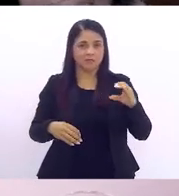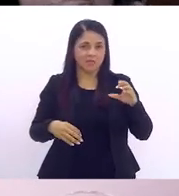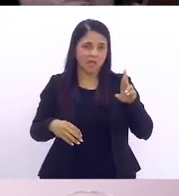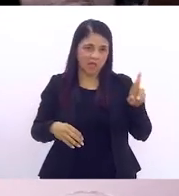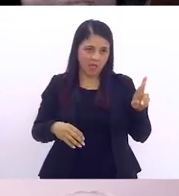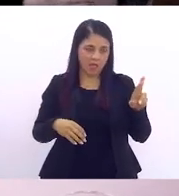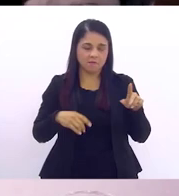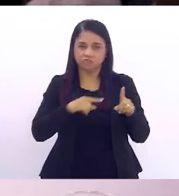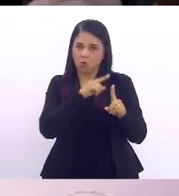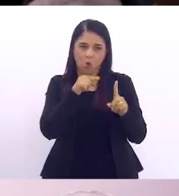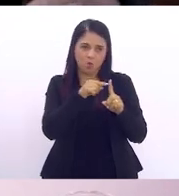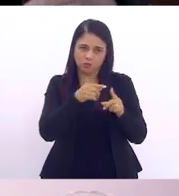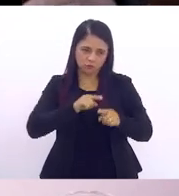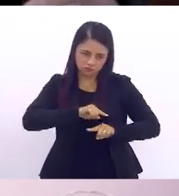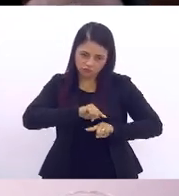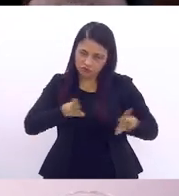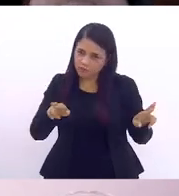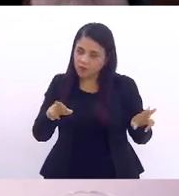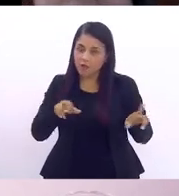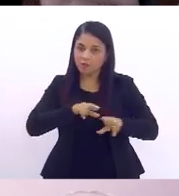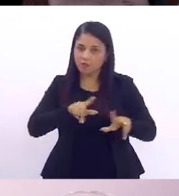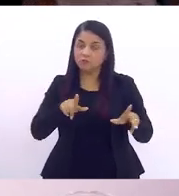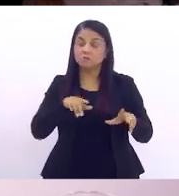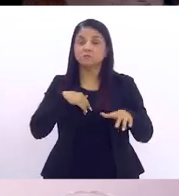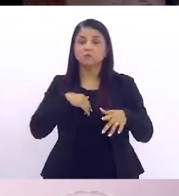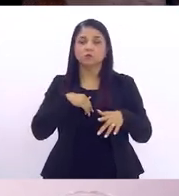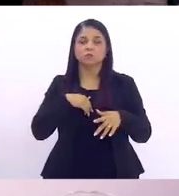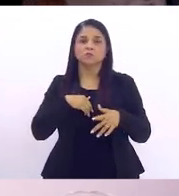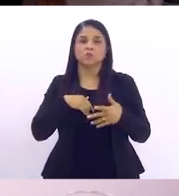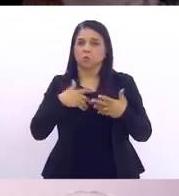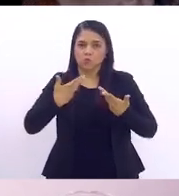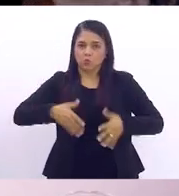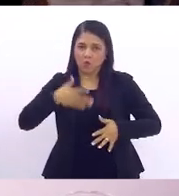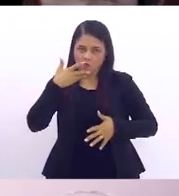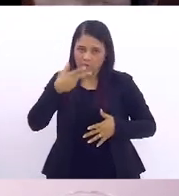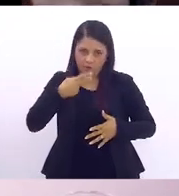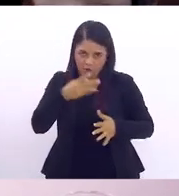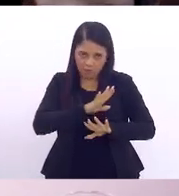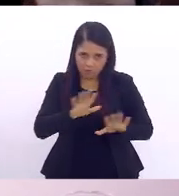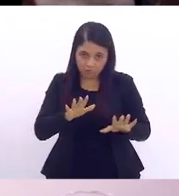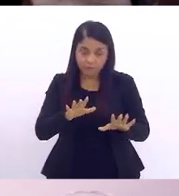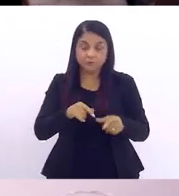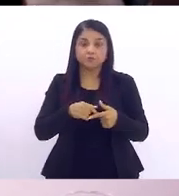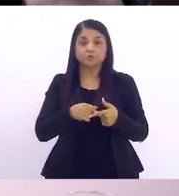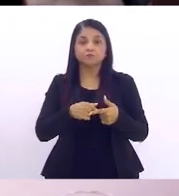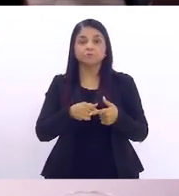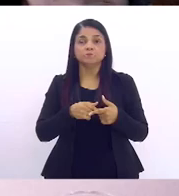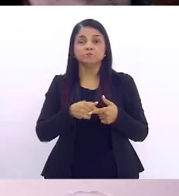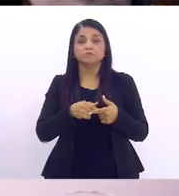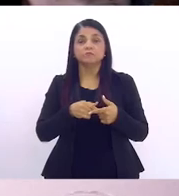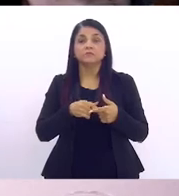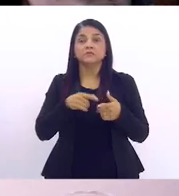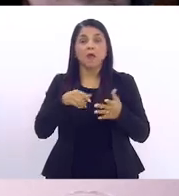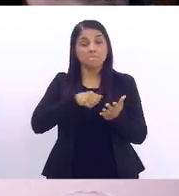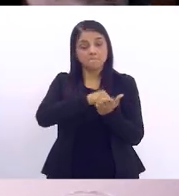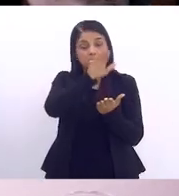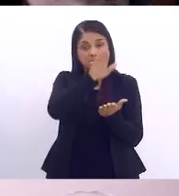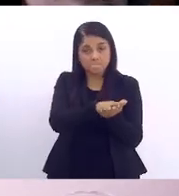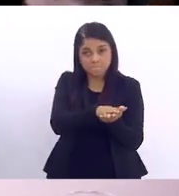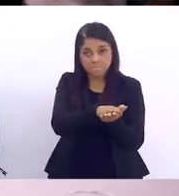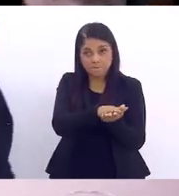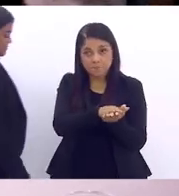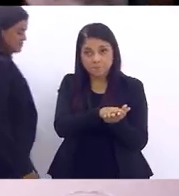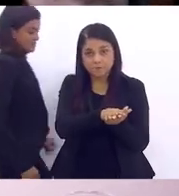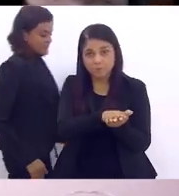assim deliberadamente Lógico que não é isso que eu quero dizer mas eh as pessoas acabando pagando multas